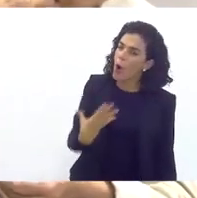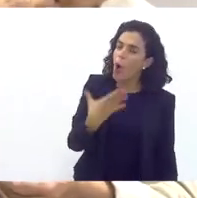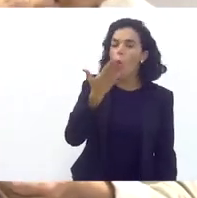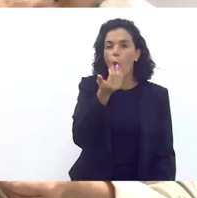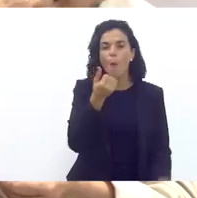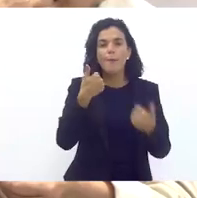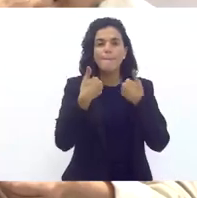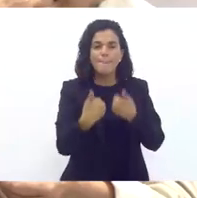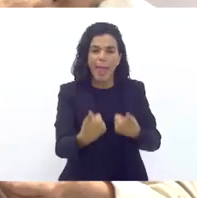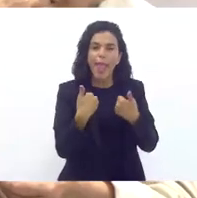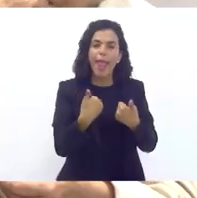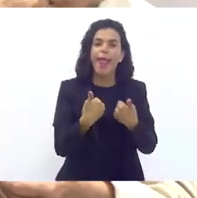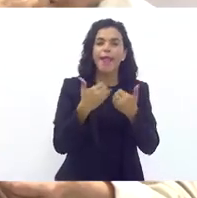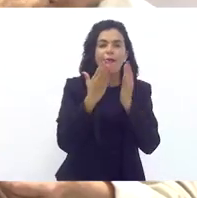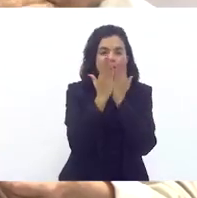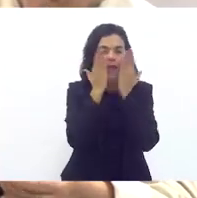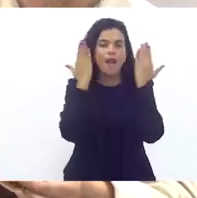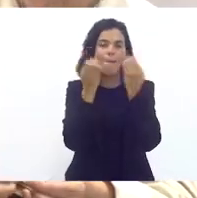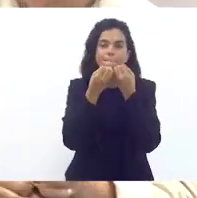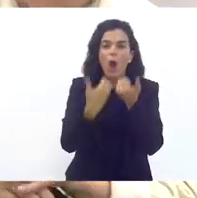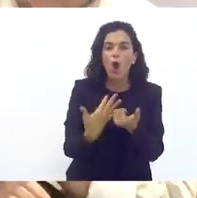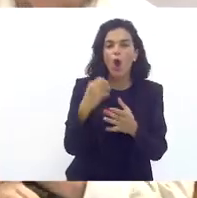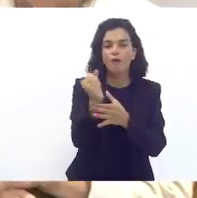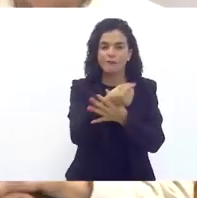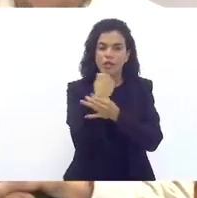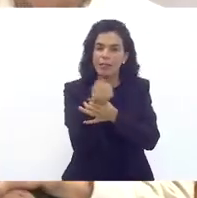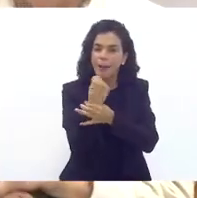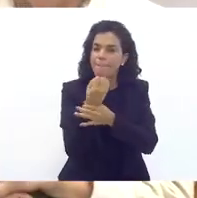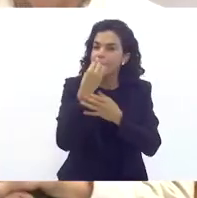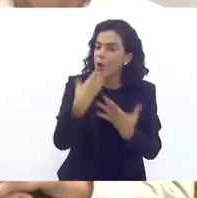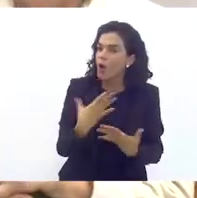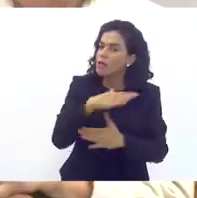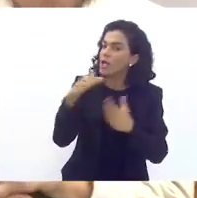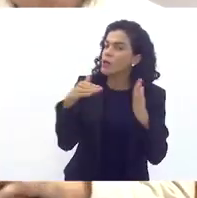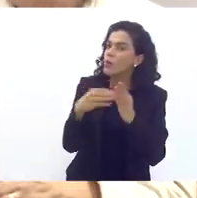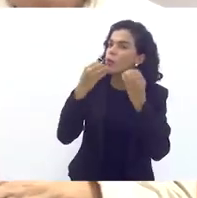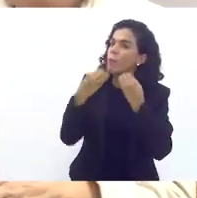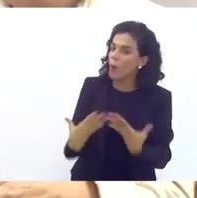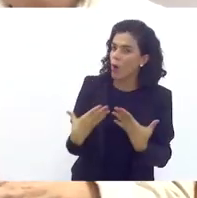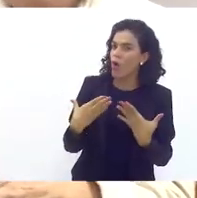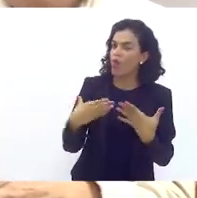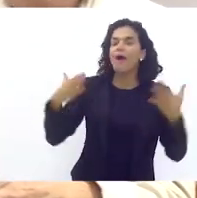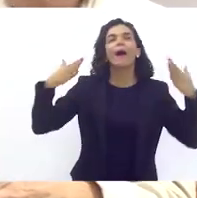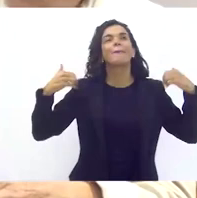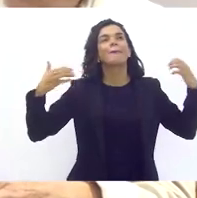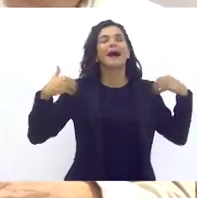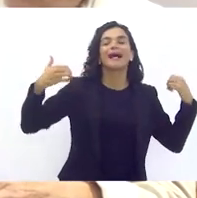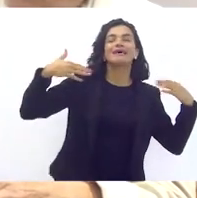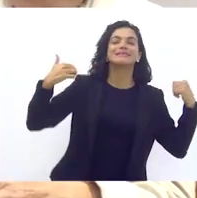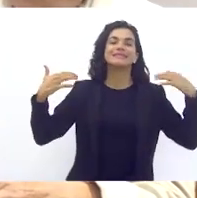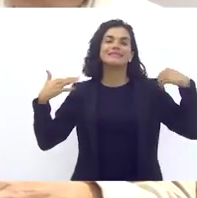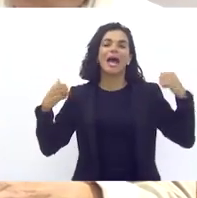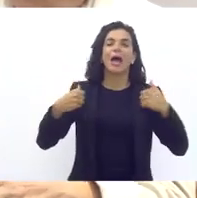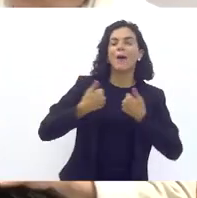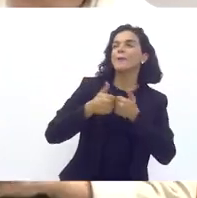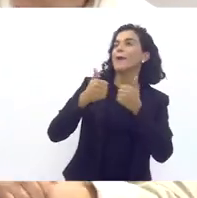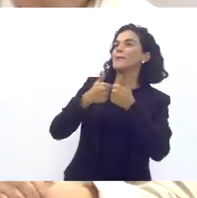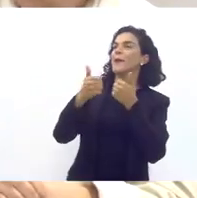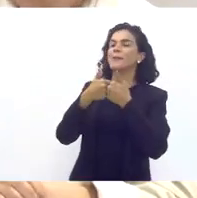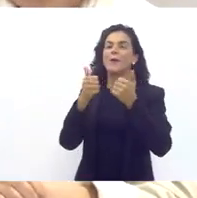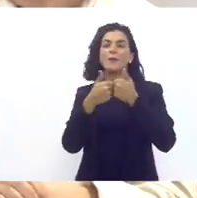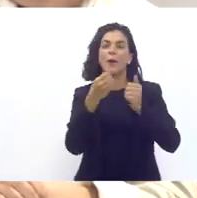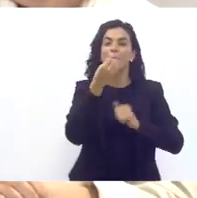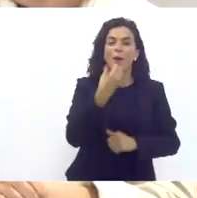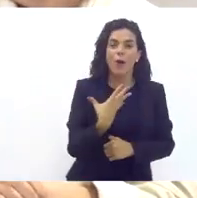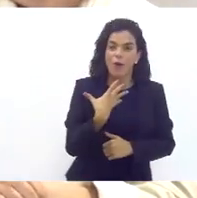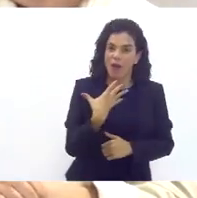tem velhice boa, tem fisioterapia boa, tem tudo de bom, vai passear com a velha, tudo nos ônibus, tudo bom.